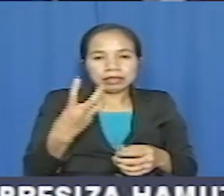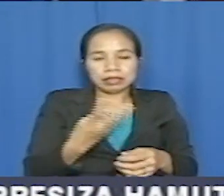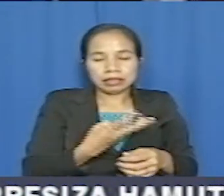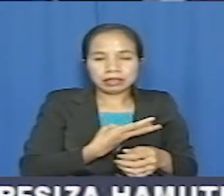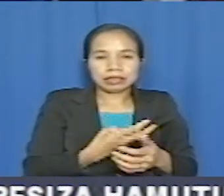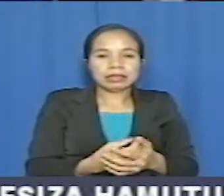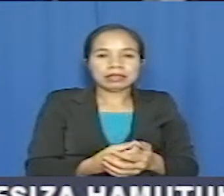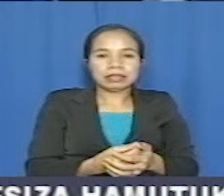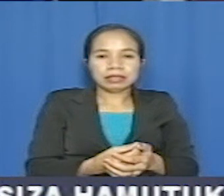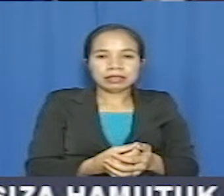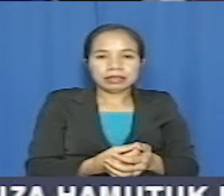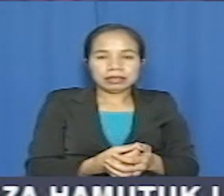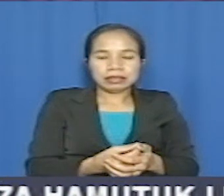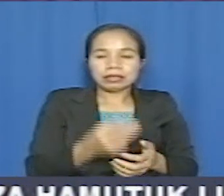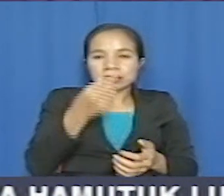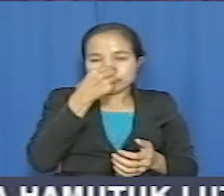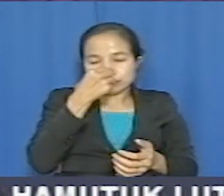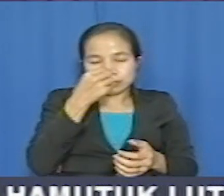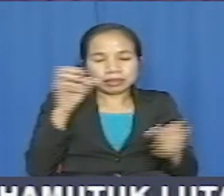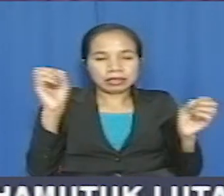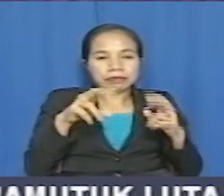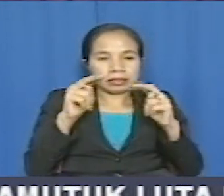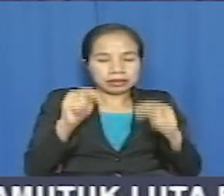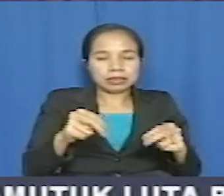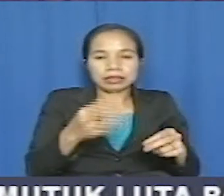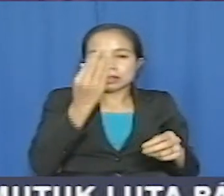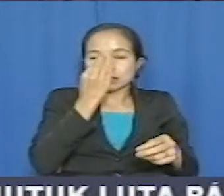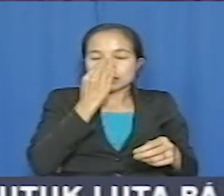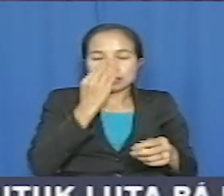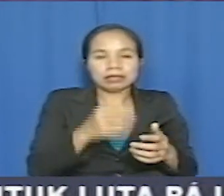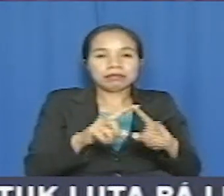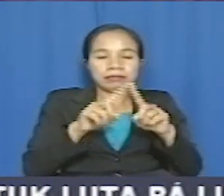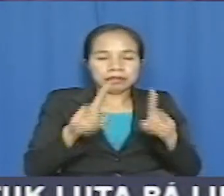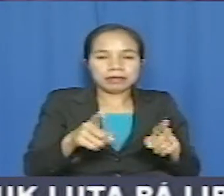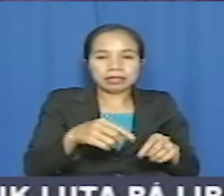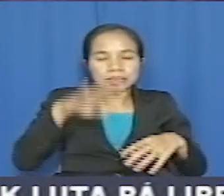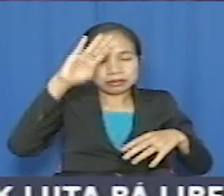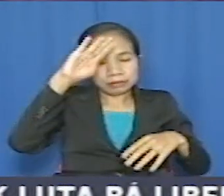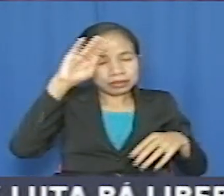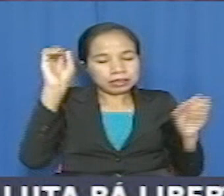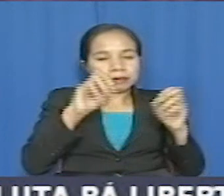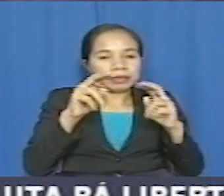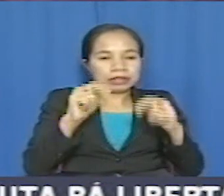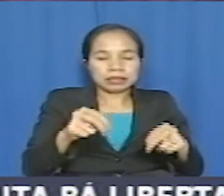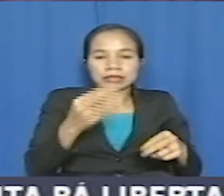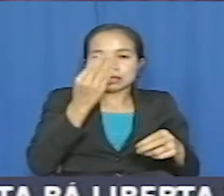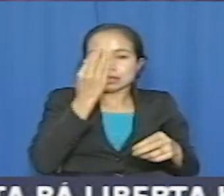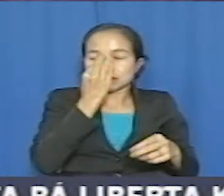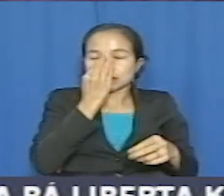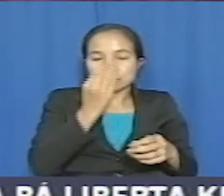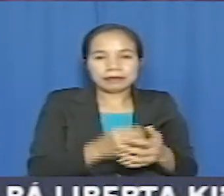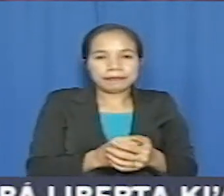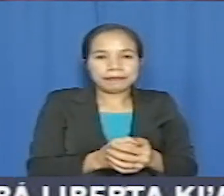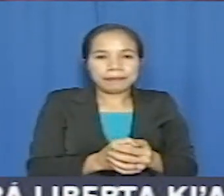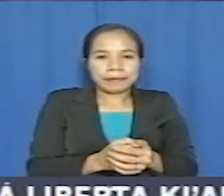kita flu ne ita la precisa oxigênio. E semanas me arita precisa oxigênio, mas agora é diferente. Se era flu, e semanas gente se sente que